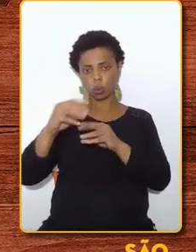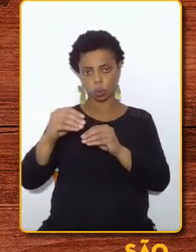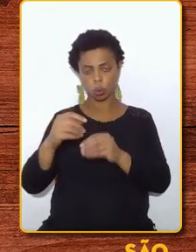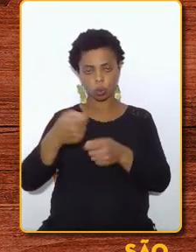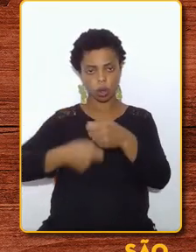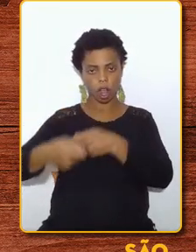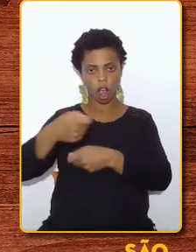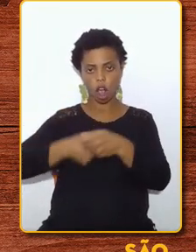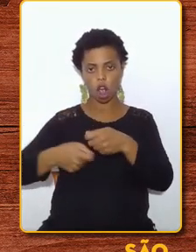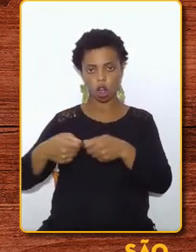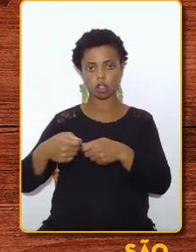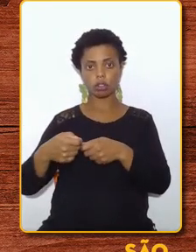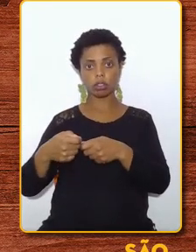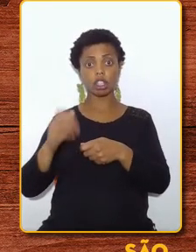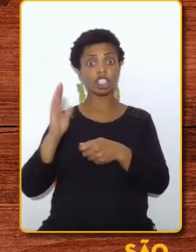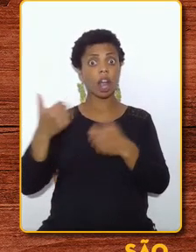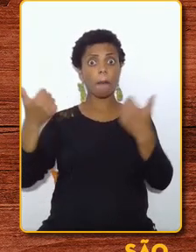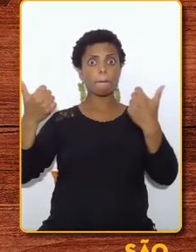havia falido,